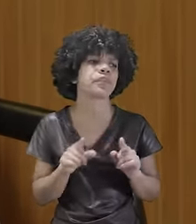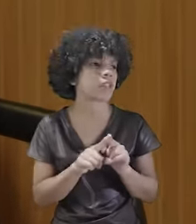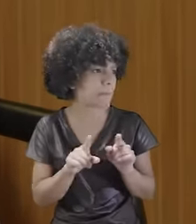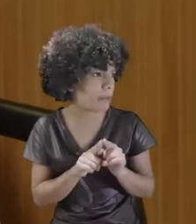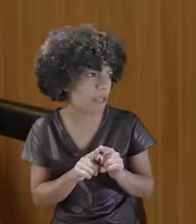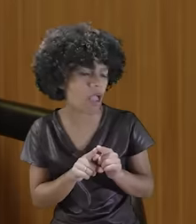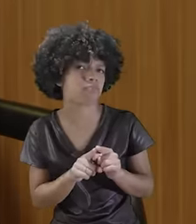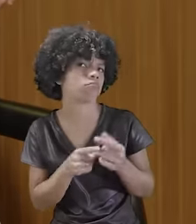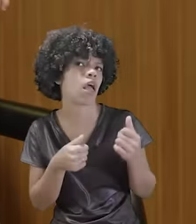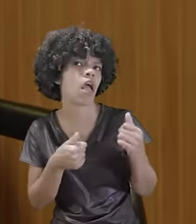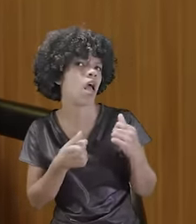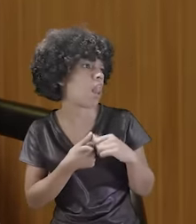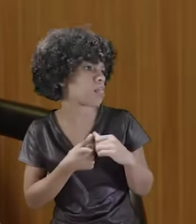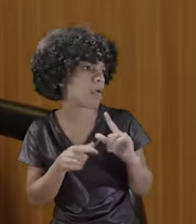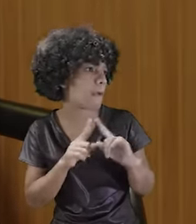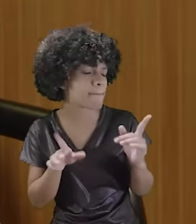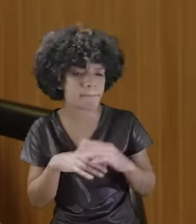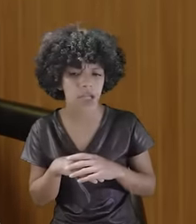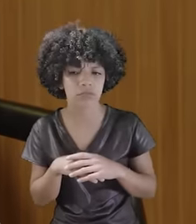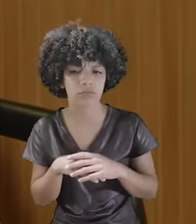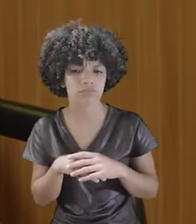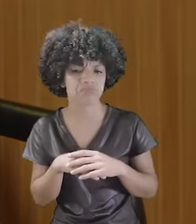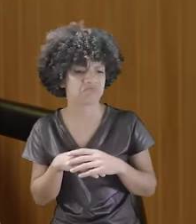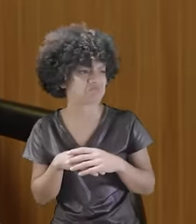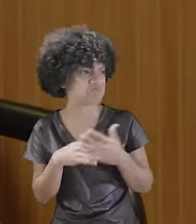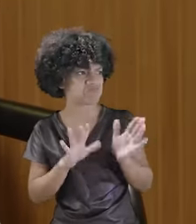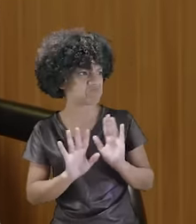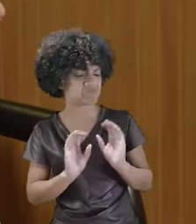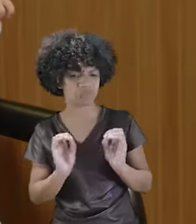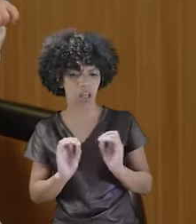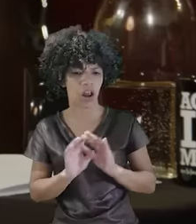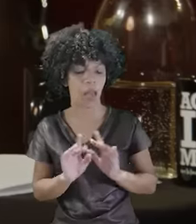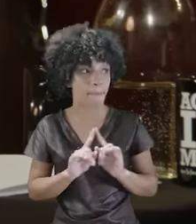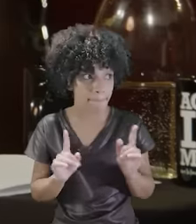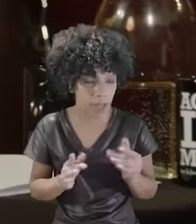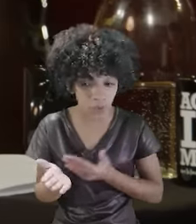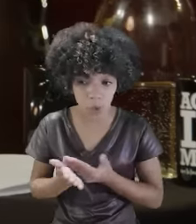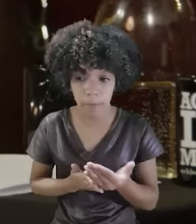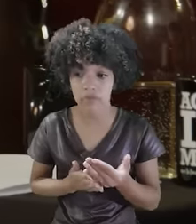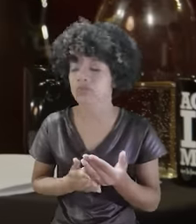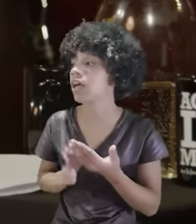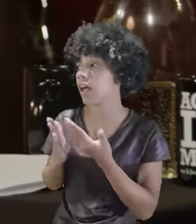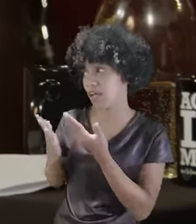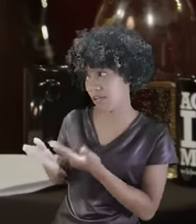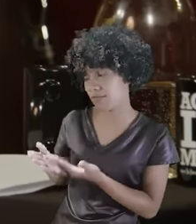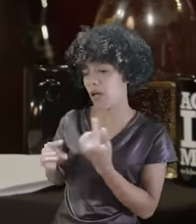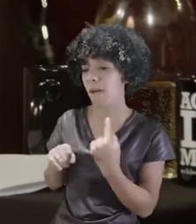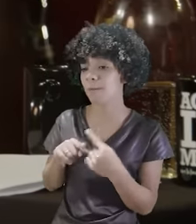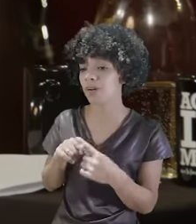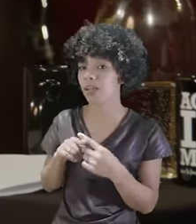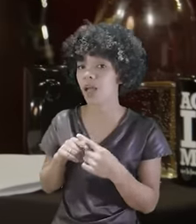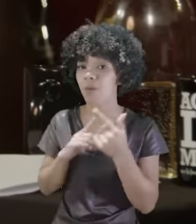mulheres juntos para mim não faz nada agora não eu tava assim tipo assustada te falando porque como